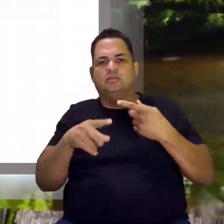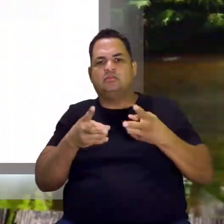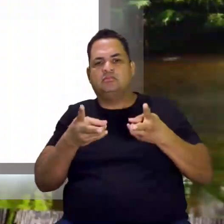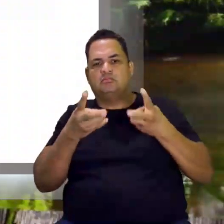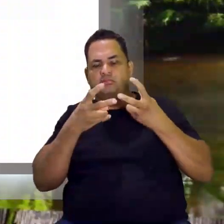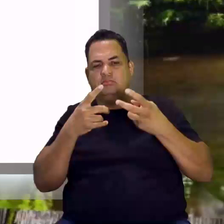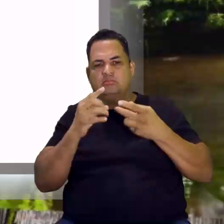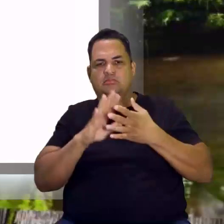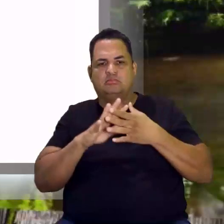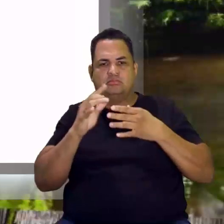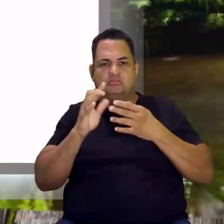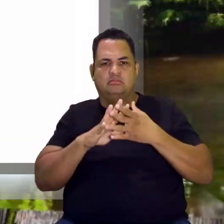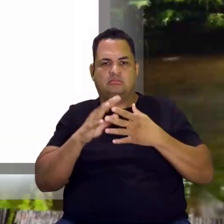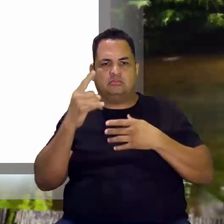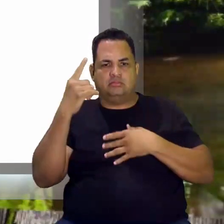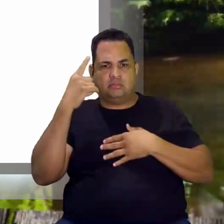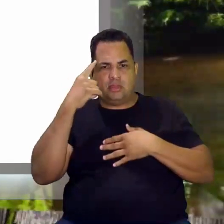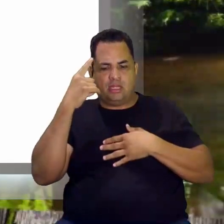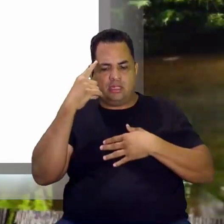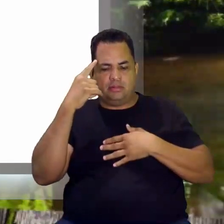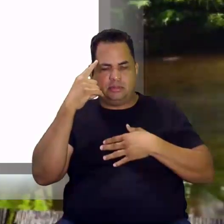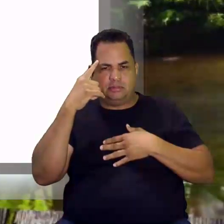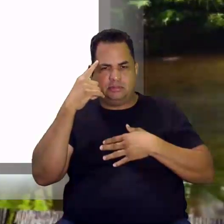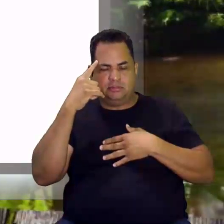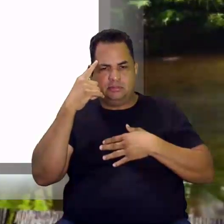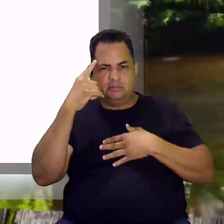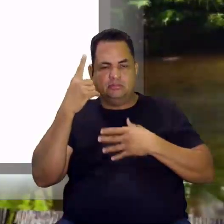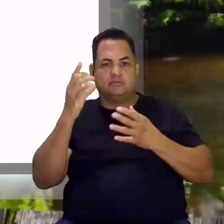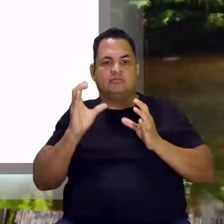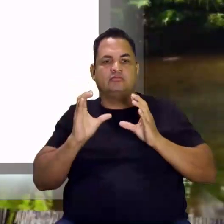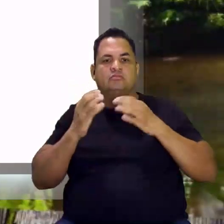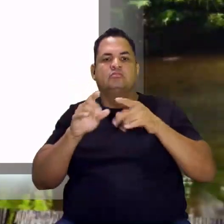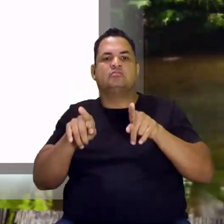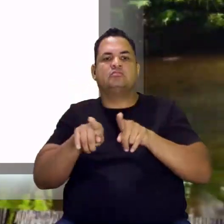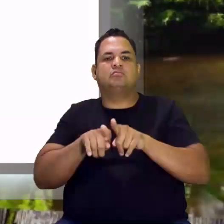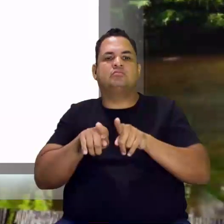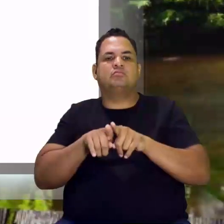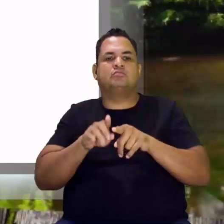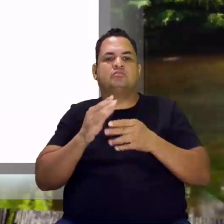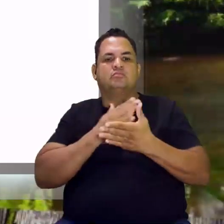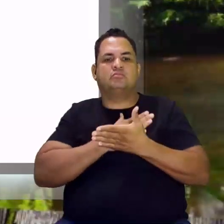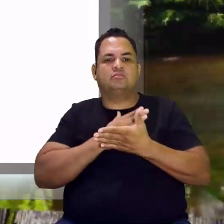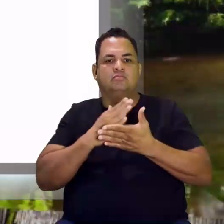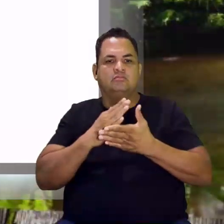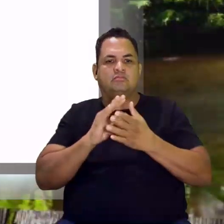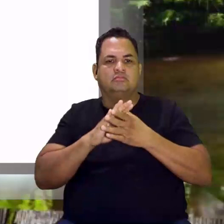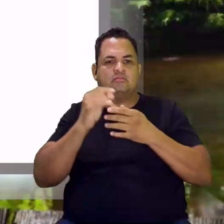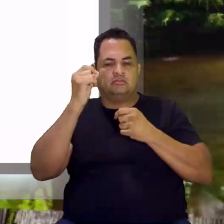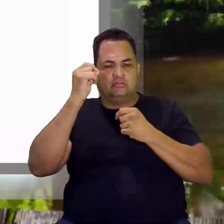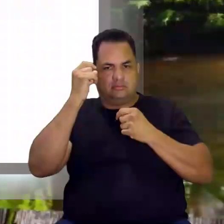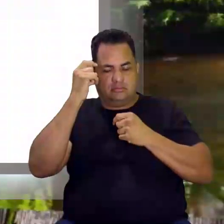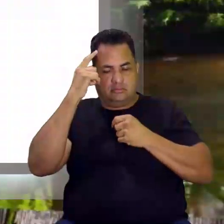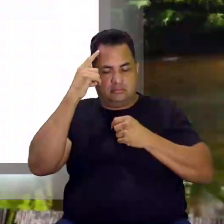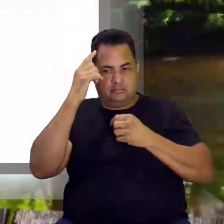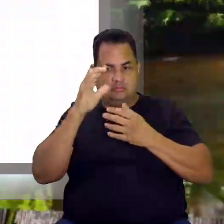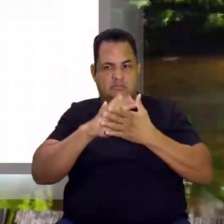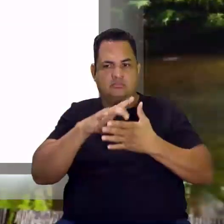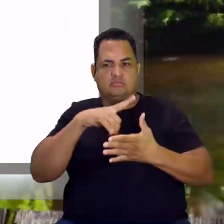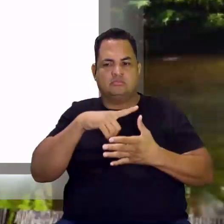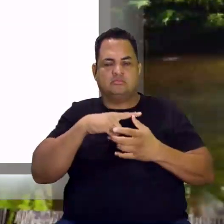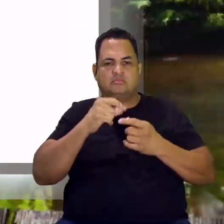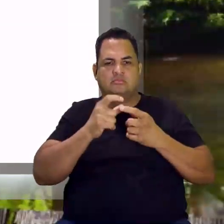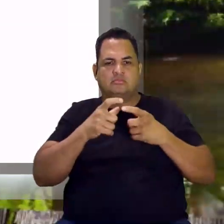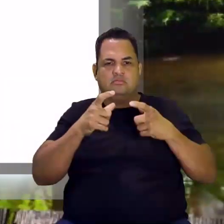detectou, porque a massa cefálica desses grupos também foi começando a aumentar. Eles tinham um crânio